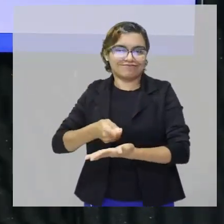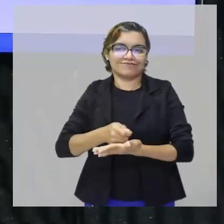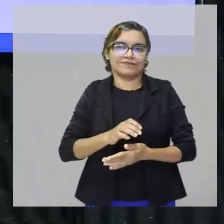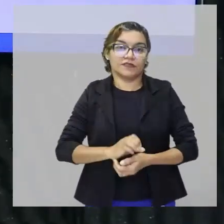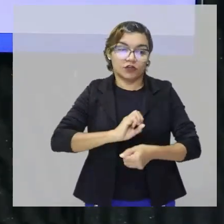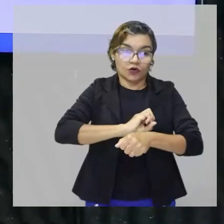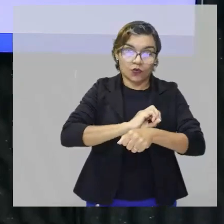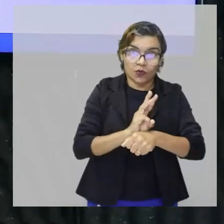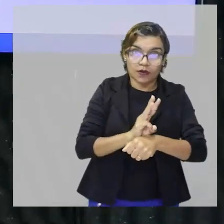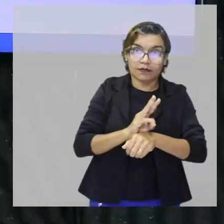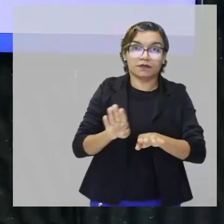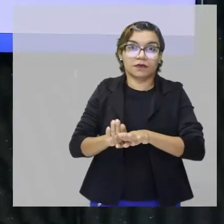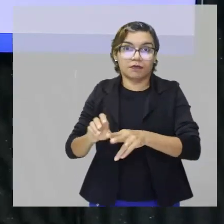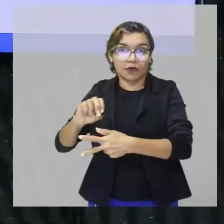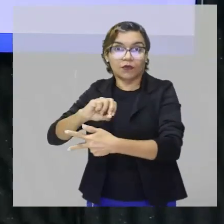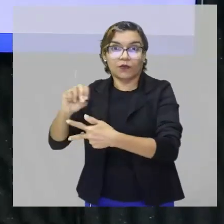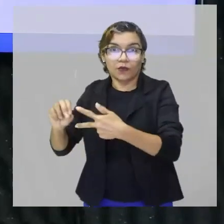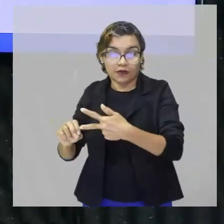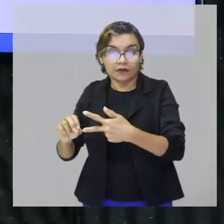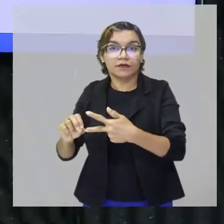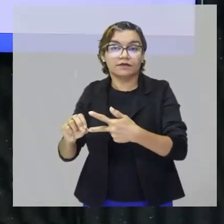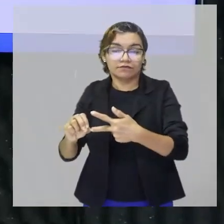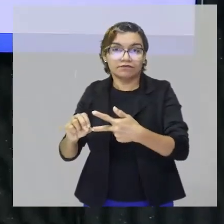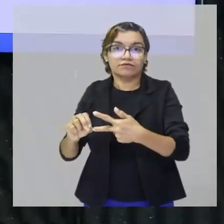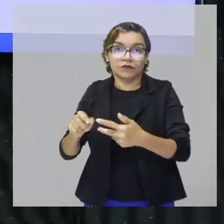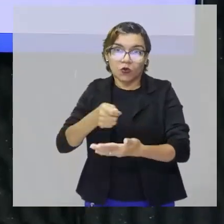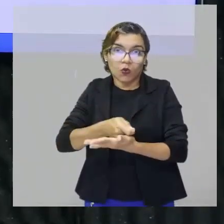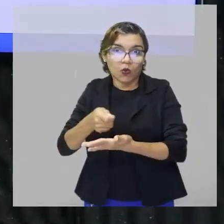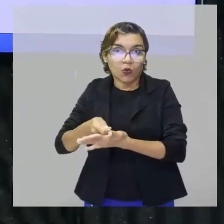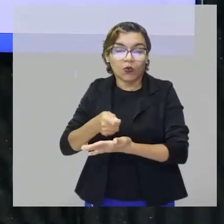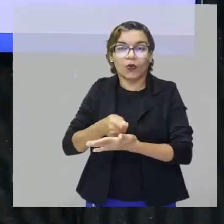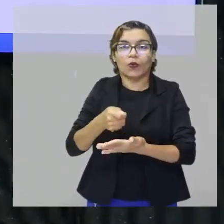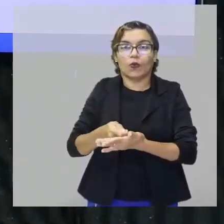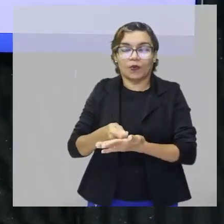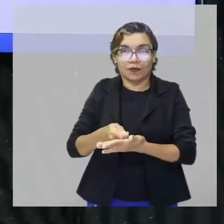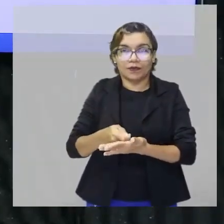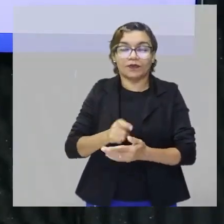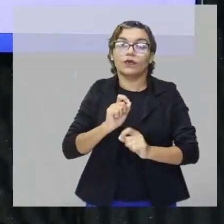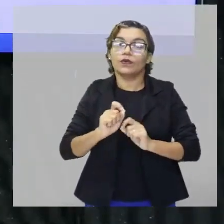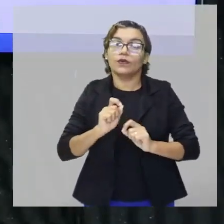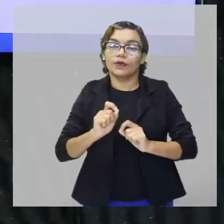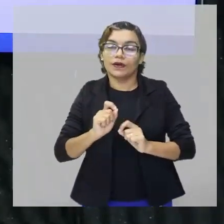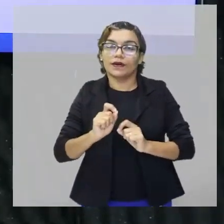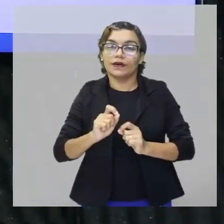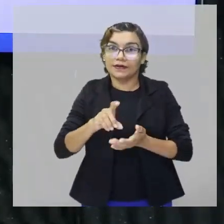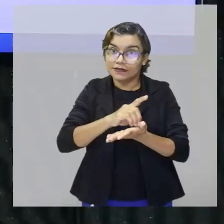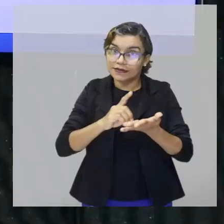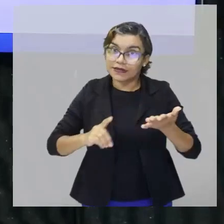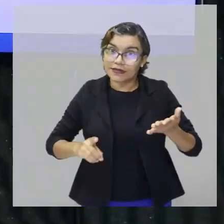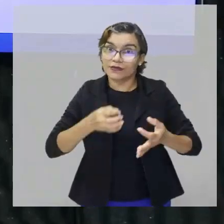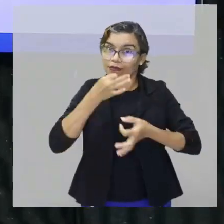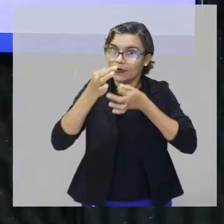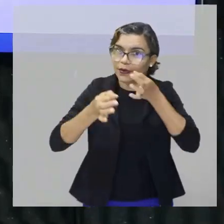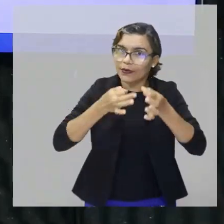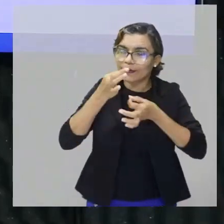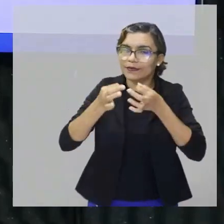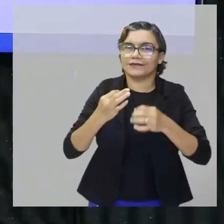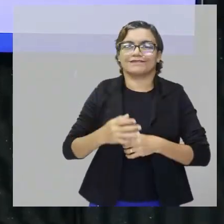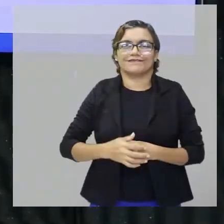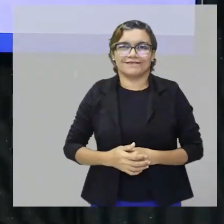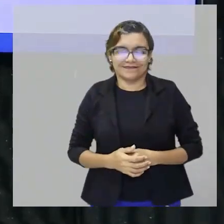UEMA quanto o Enem vão cobrar a dissertação argumentativa. O próprio nome está dizendo, terá que ser através